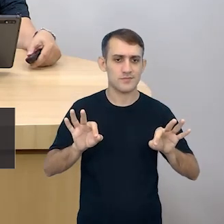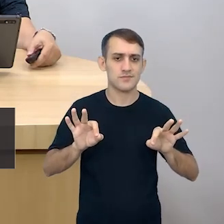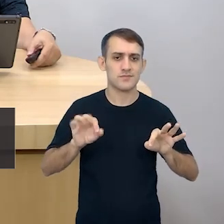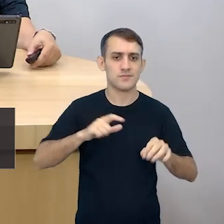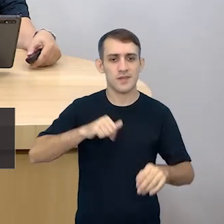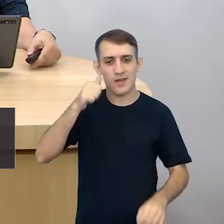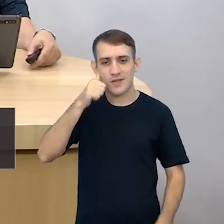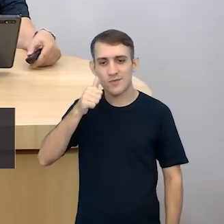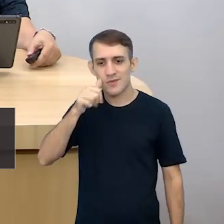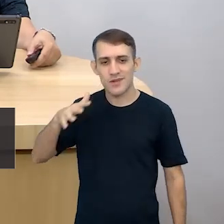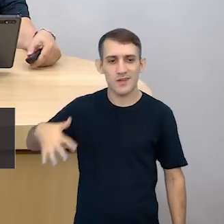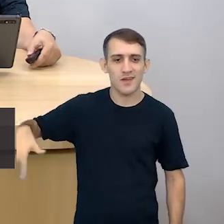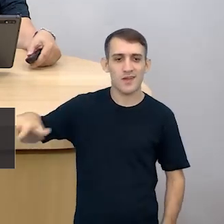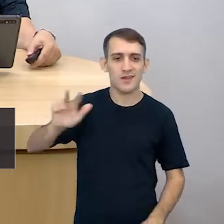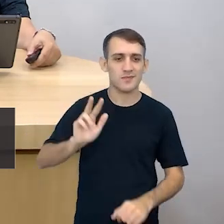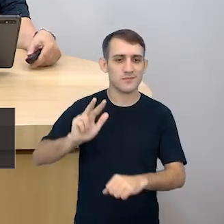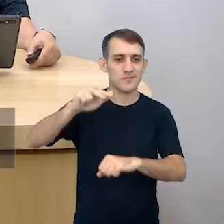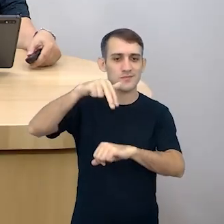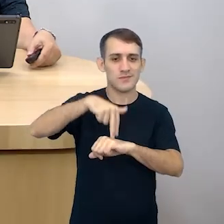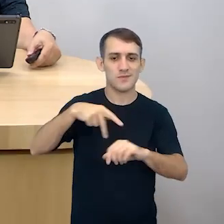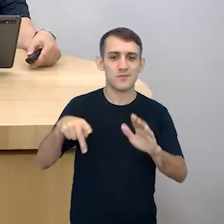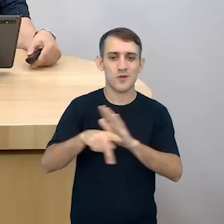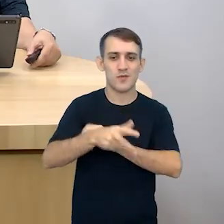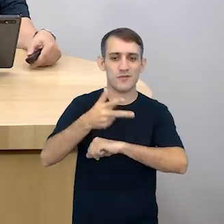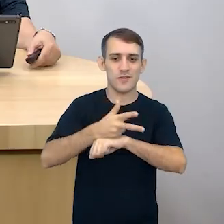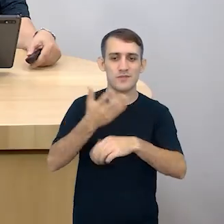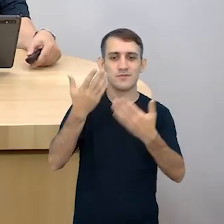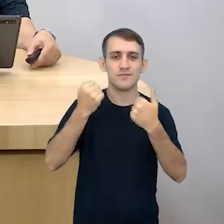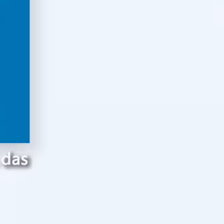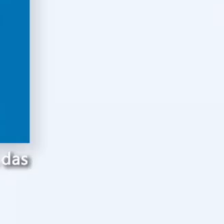aí as meninas da ciência, pode chamar o vídeo já.